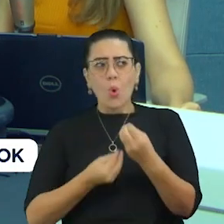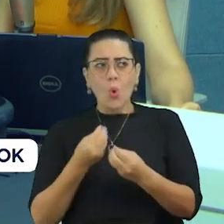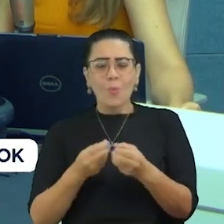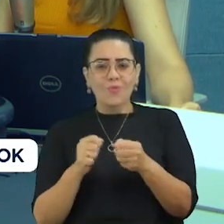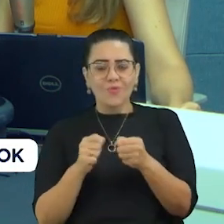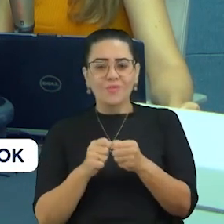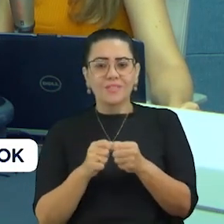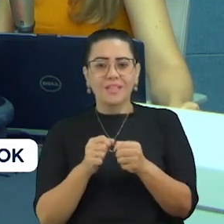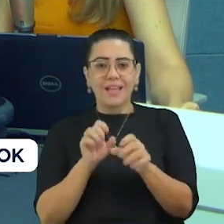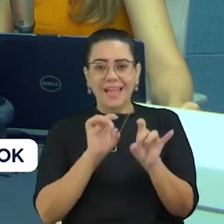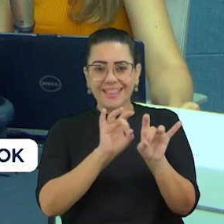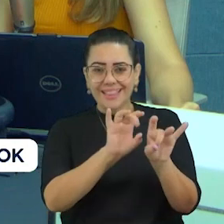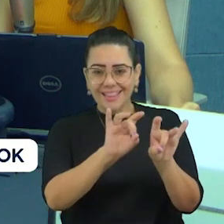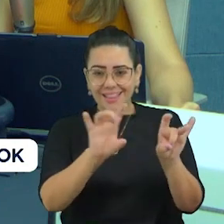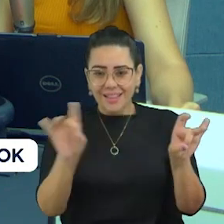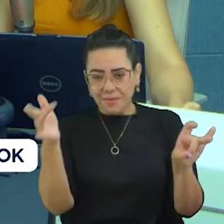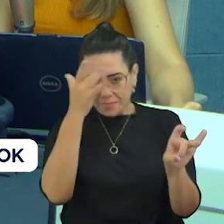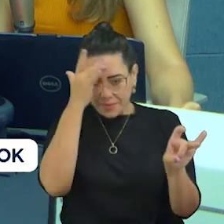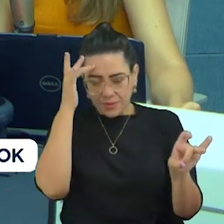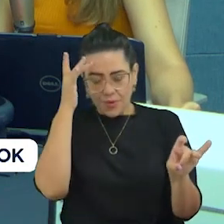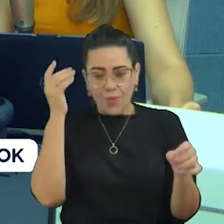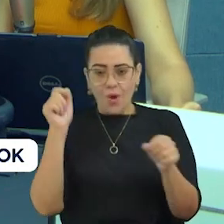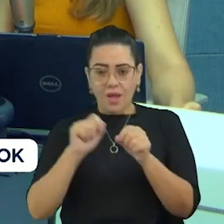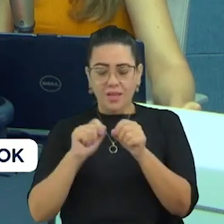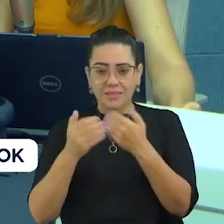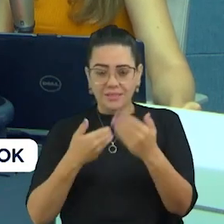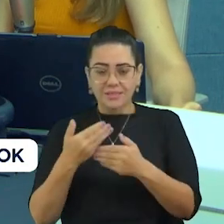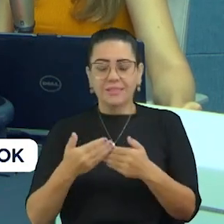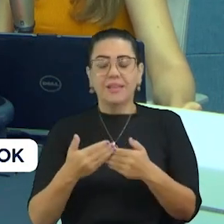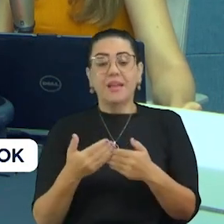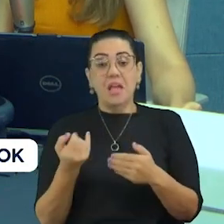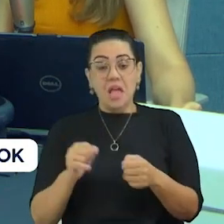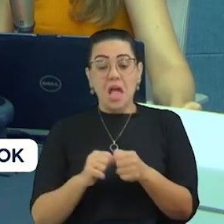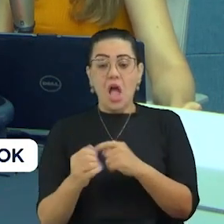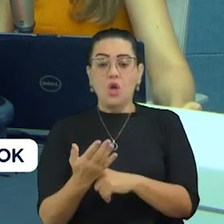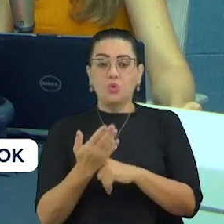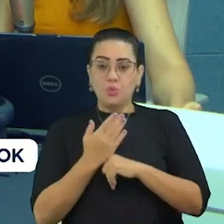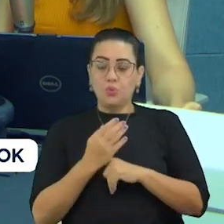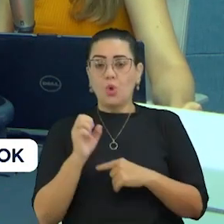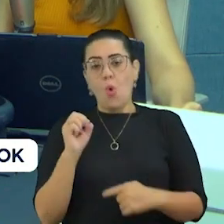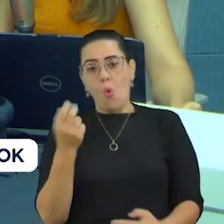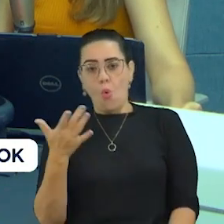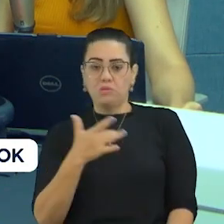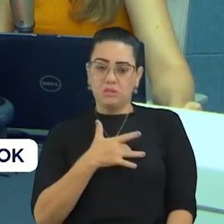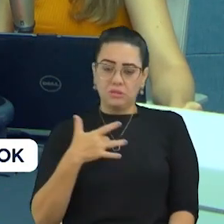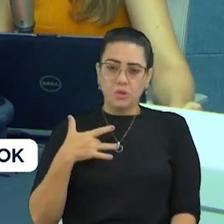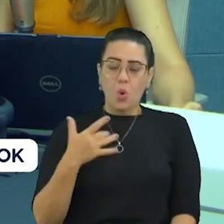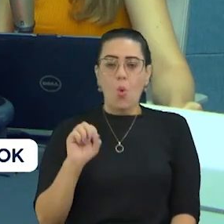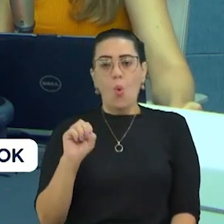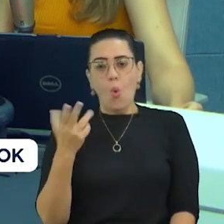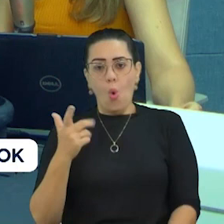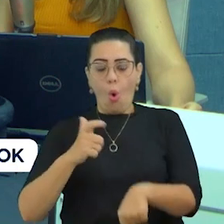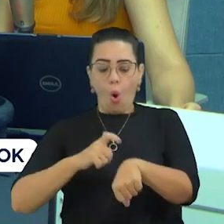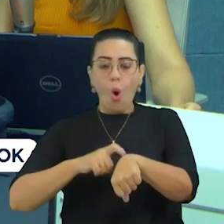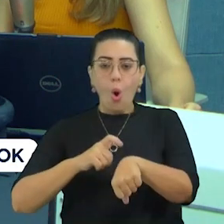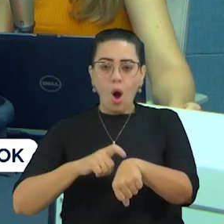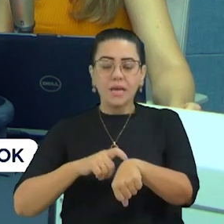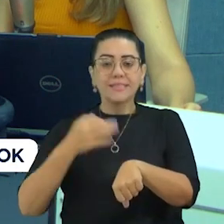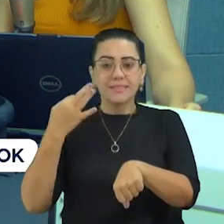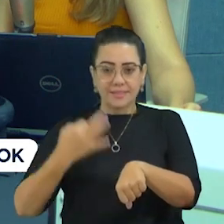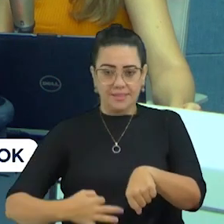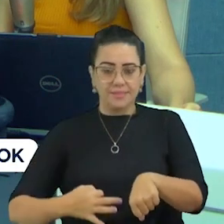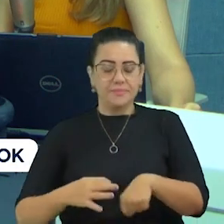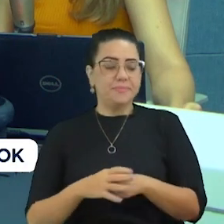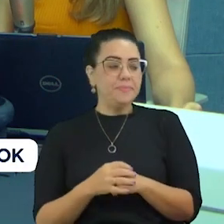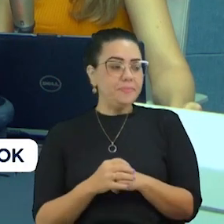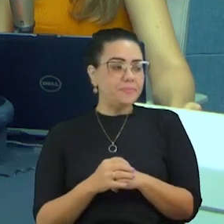a reação à agressão ou aquilo que quer se tratar tenha os horários adequados. Então,